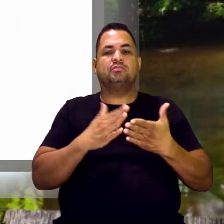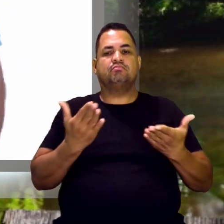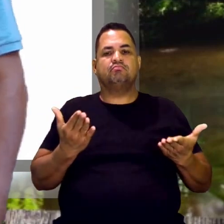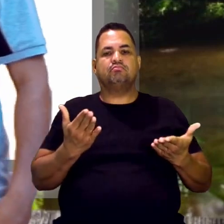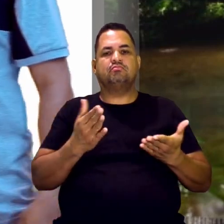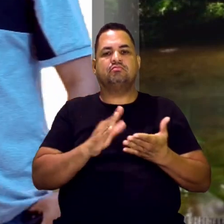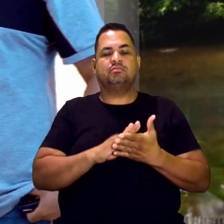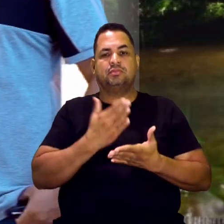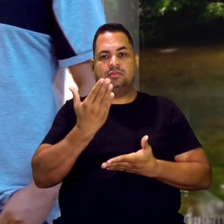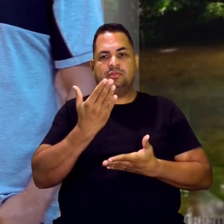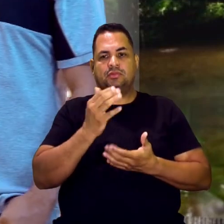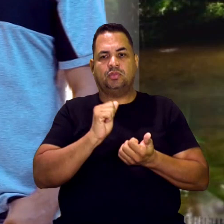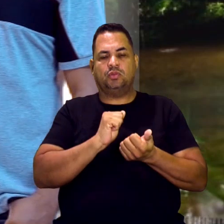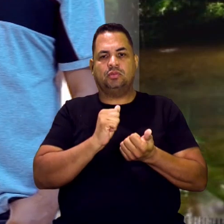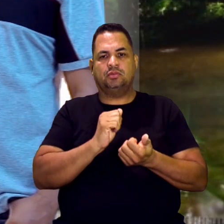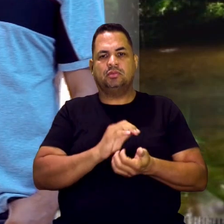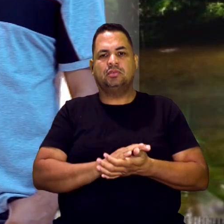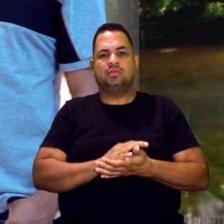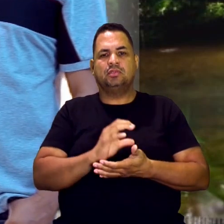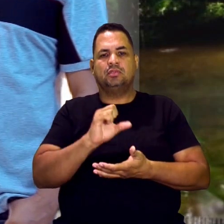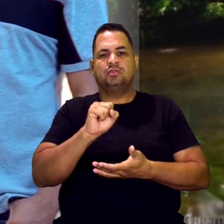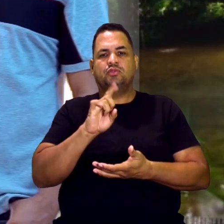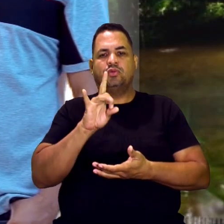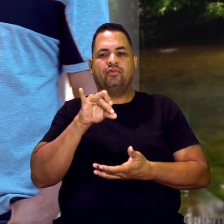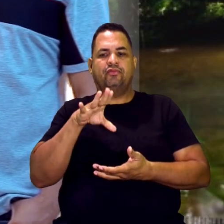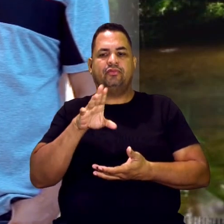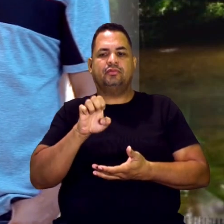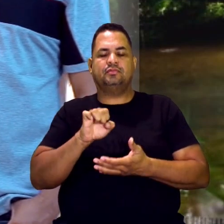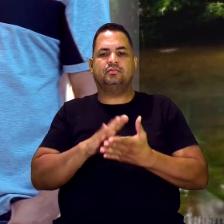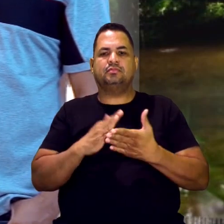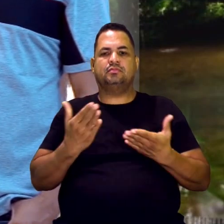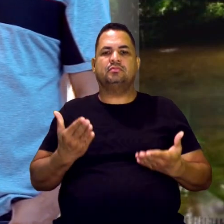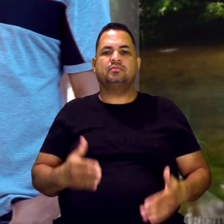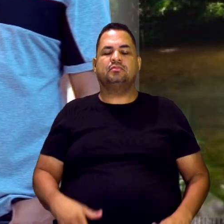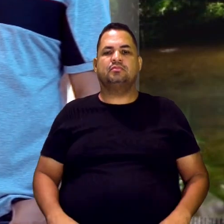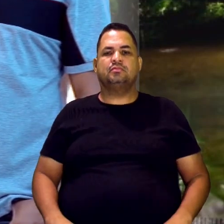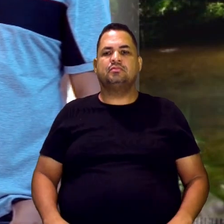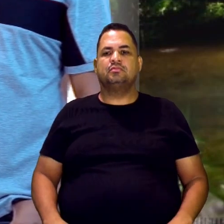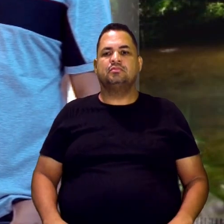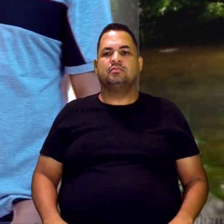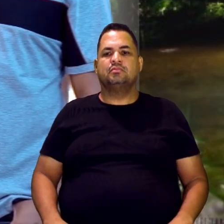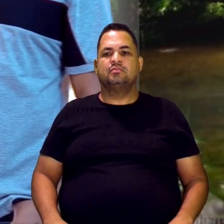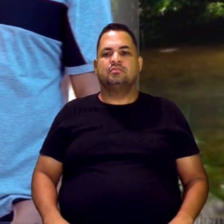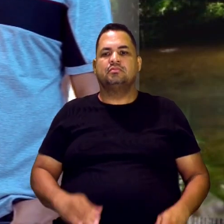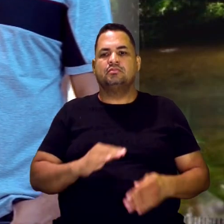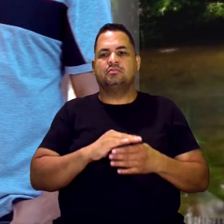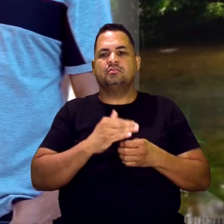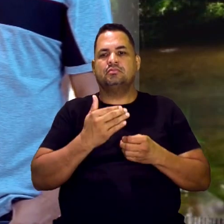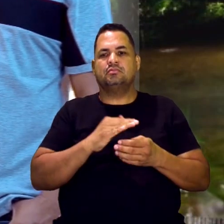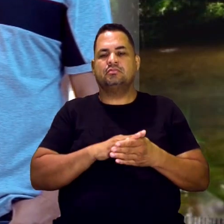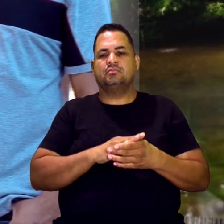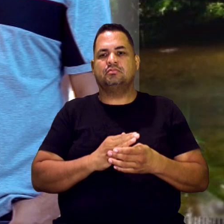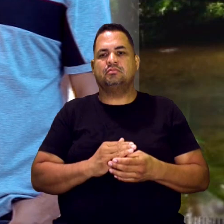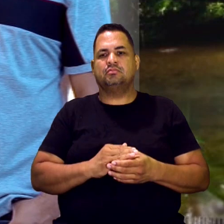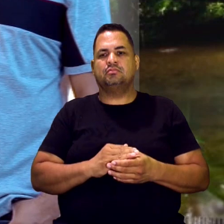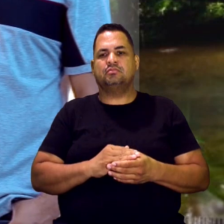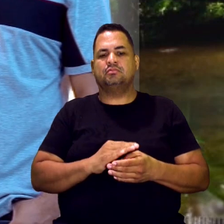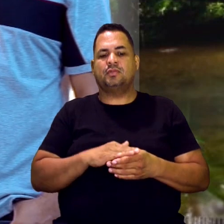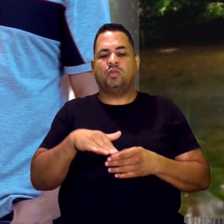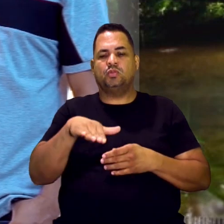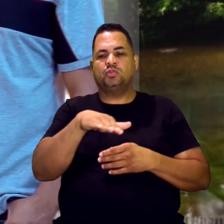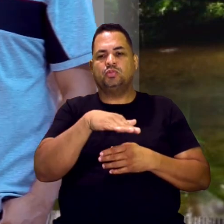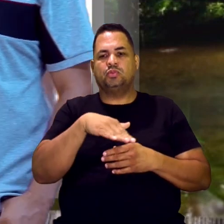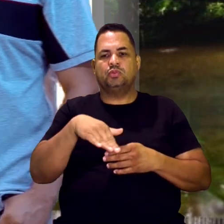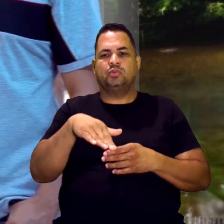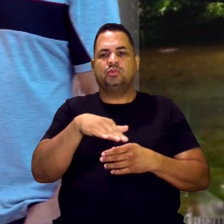justamente essa dinâmica. Ó. O solvente, ele vai o quê? Ele vai passar do ambiente,